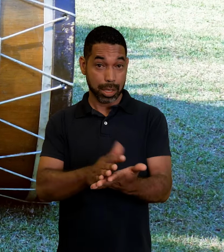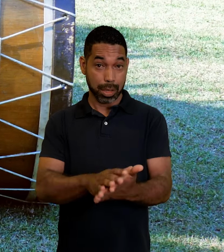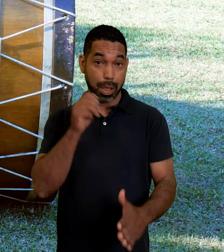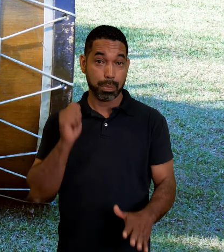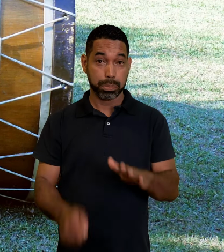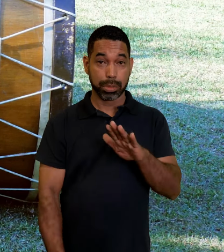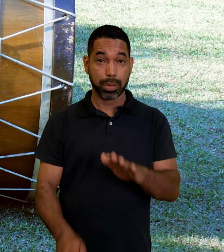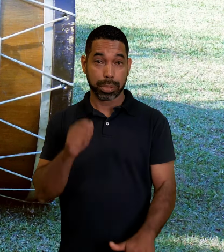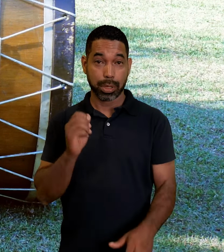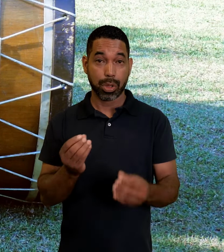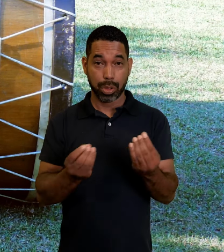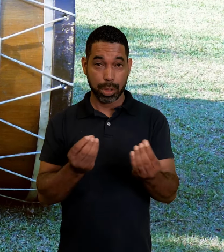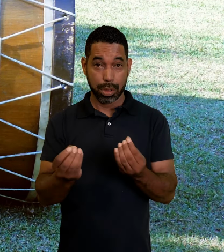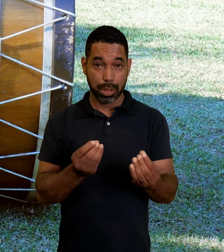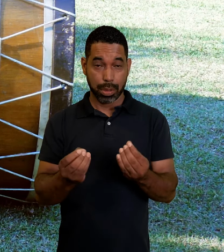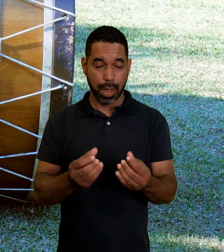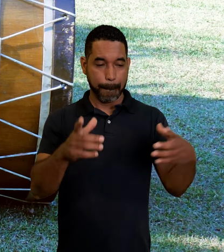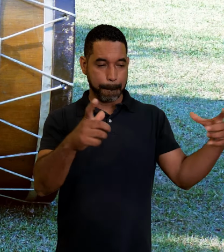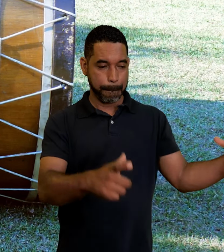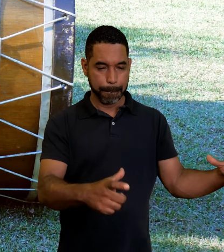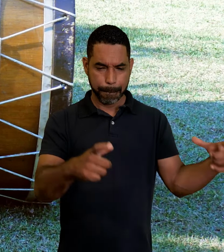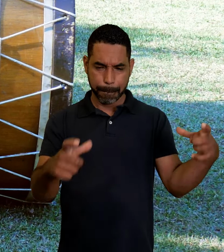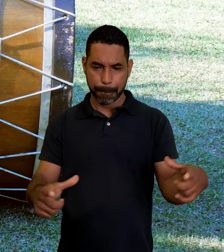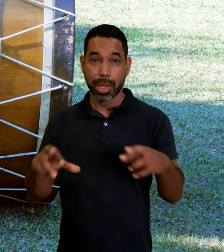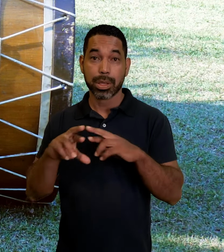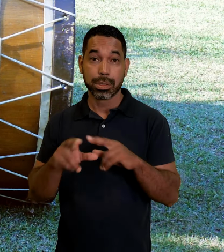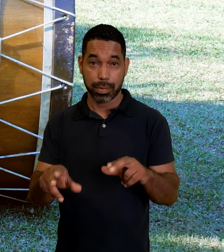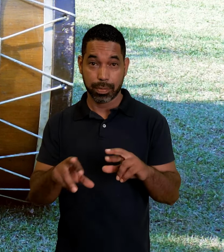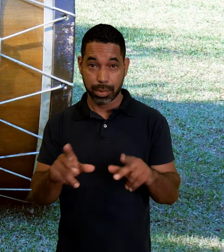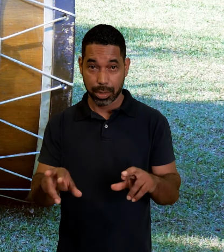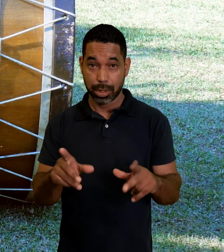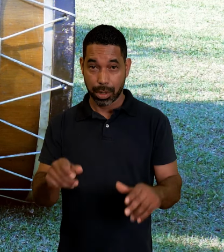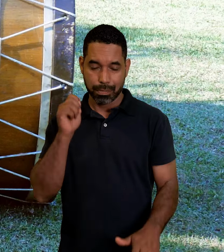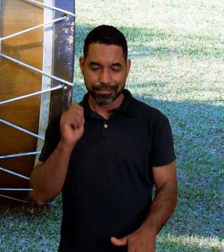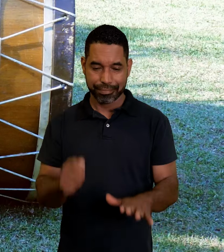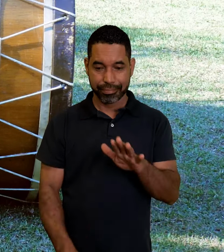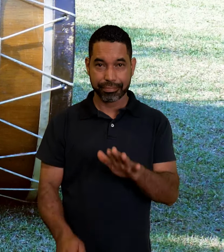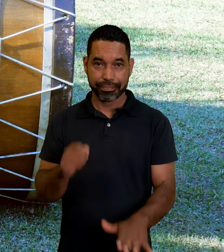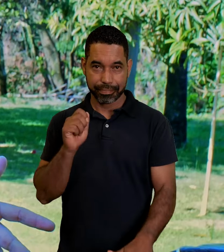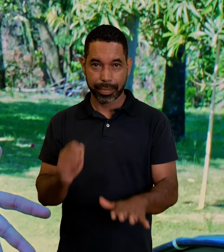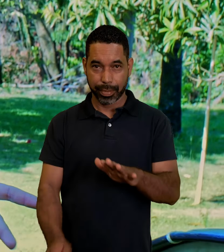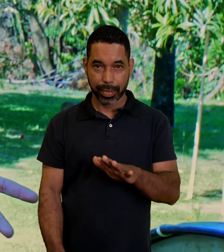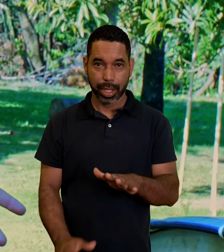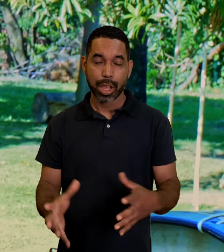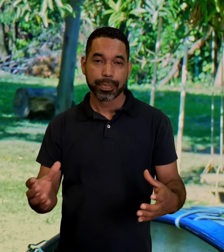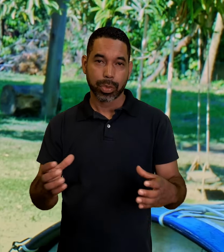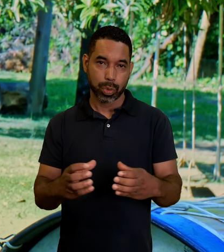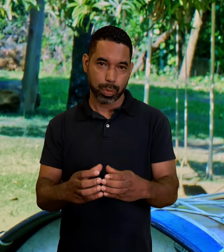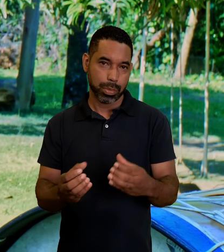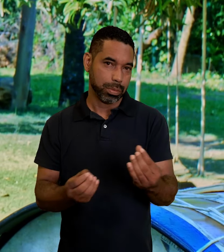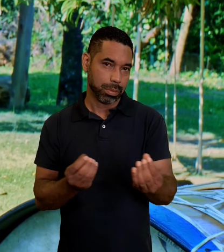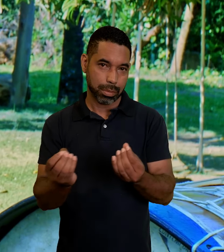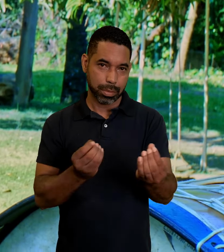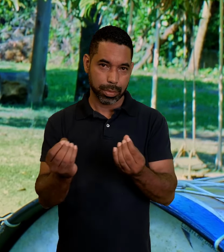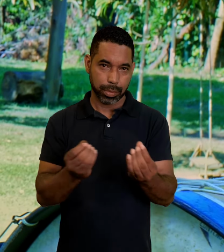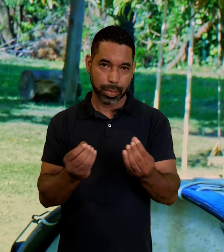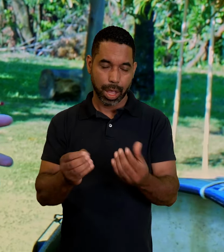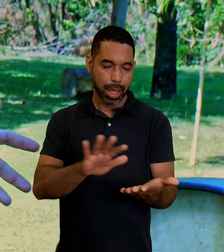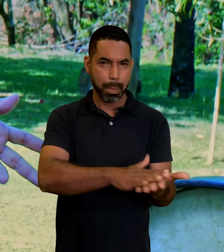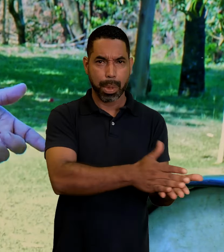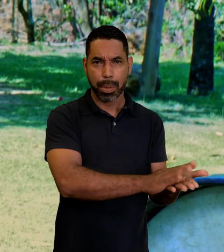Sistematicamente, o samba de bumbo ele é formado por instrumentos de percussão, né? Em alguns grupos, algumas comunidades